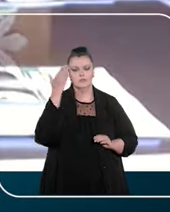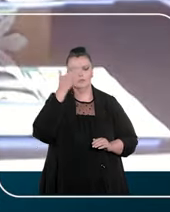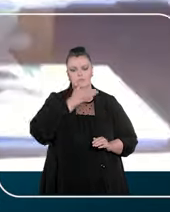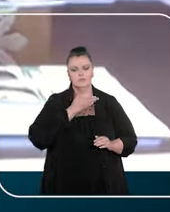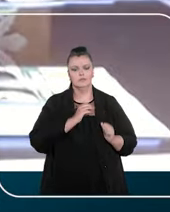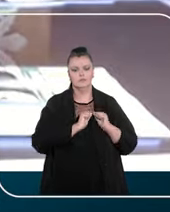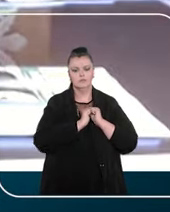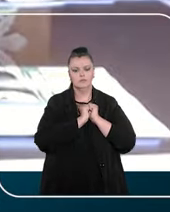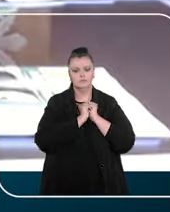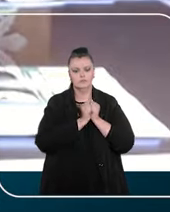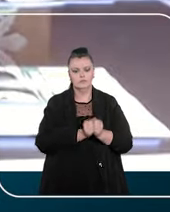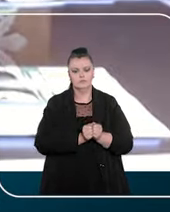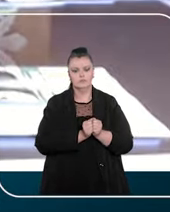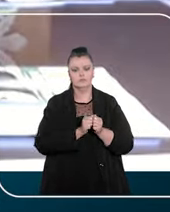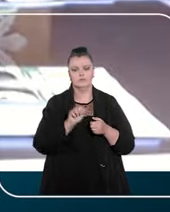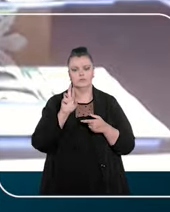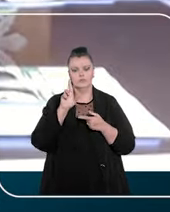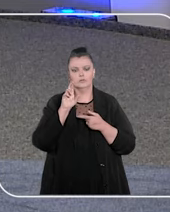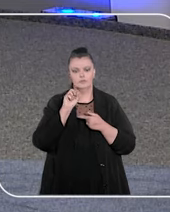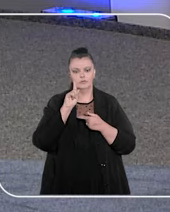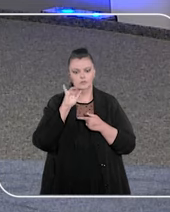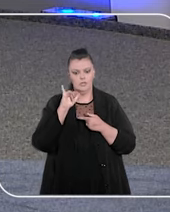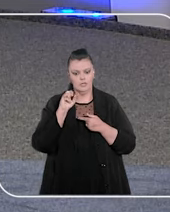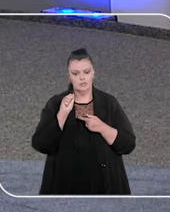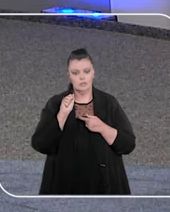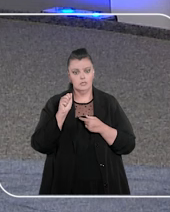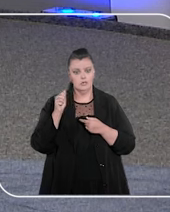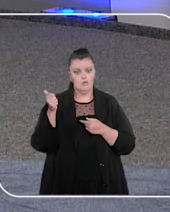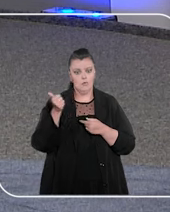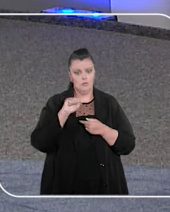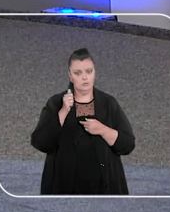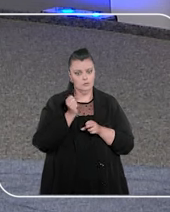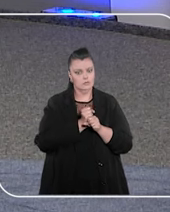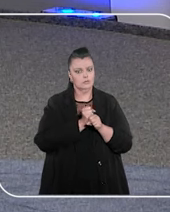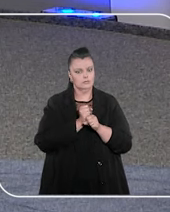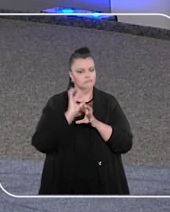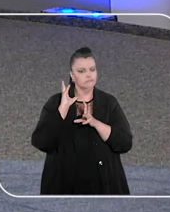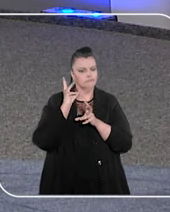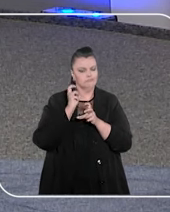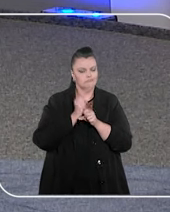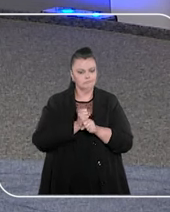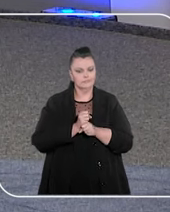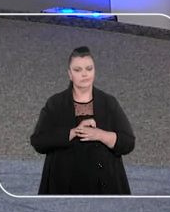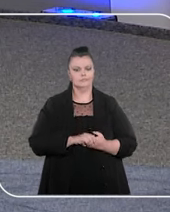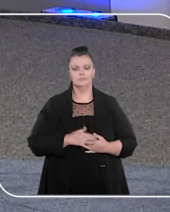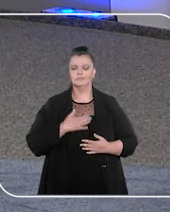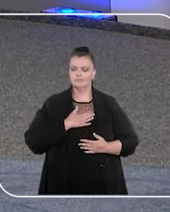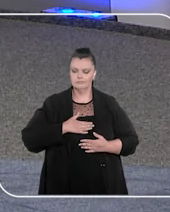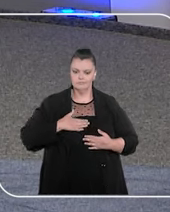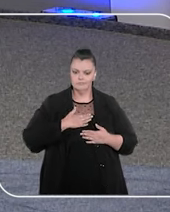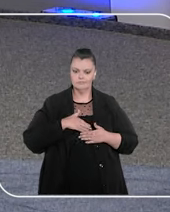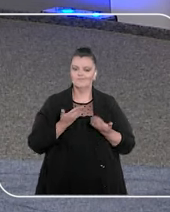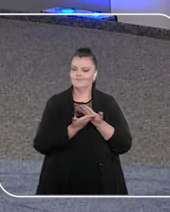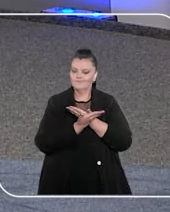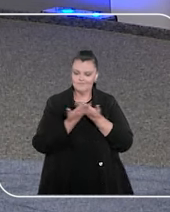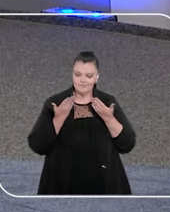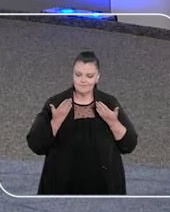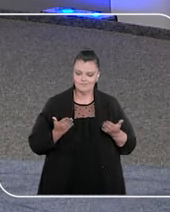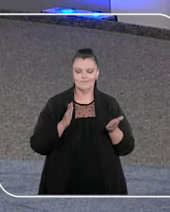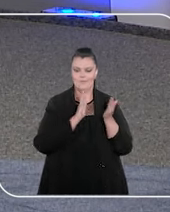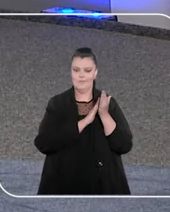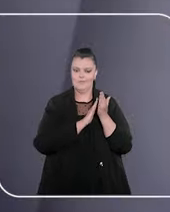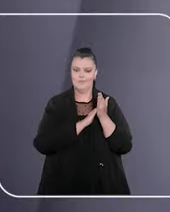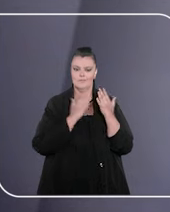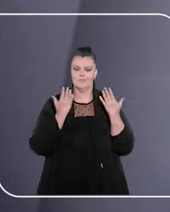estamos aqui, eu e Rogério, há 11 anos, né? Muito obrigado. Satisfação, jornalista. Muito obrigado pelo seu comando.